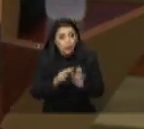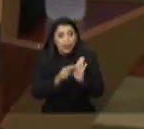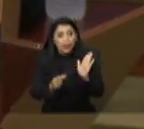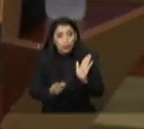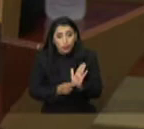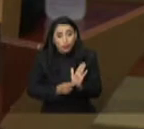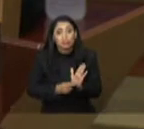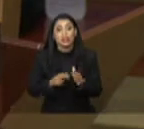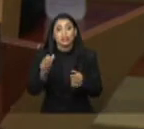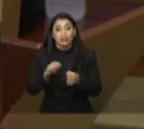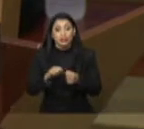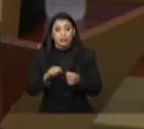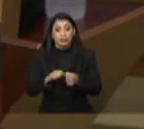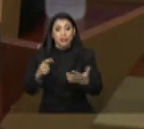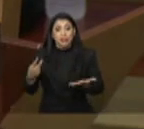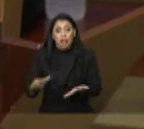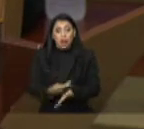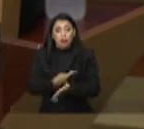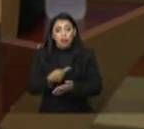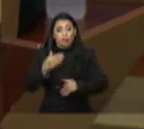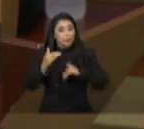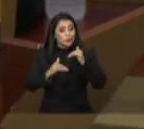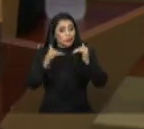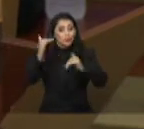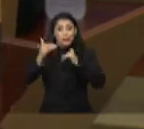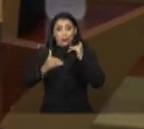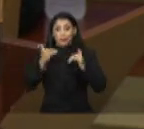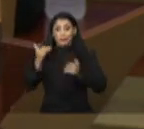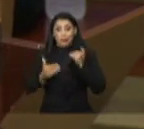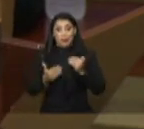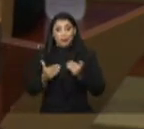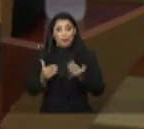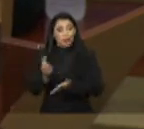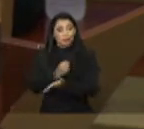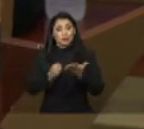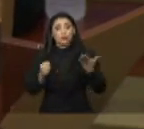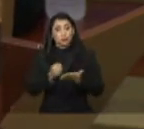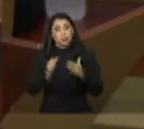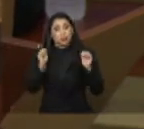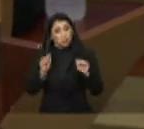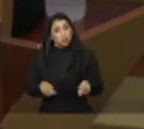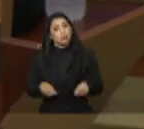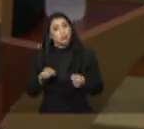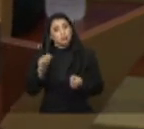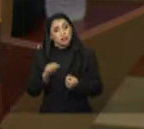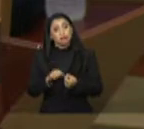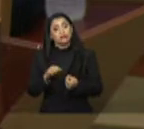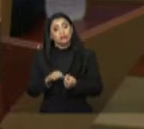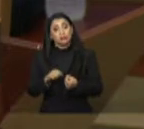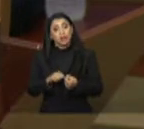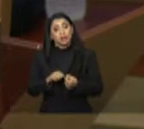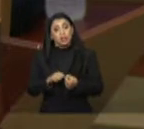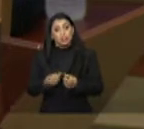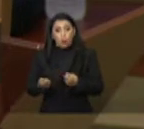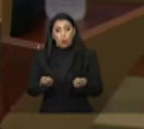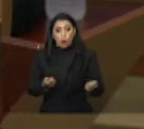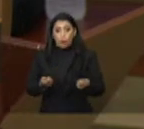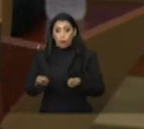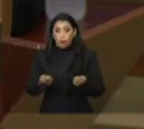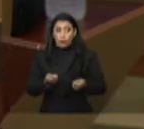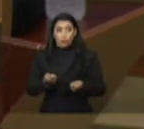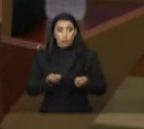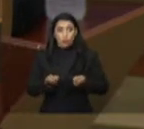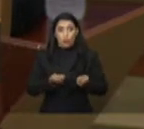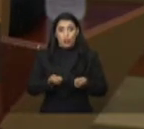pressuposto desse desenvolvimento e é fundamental que nós possamos fazer eventualmente o controle de